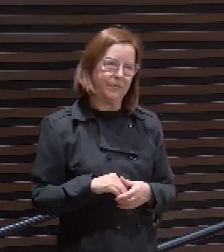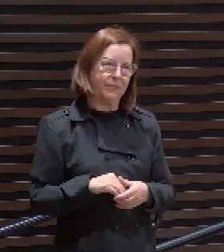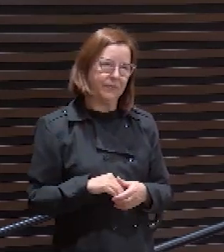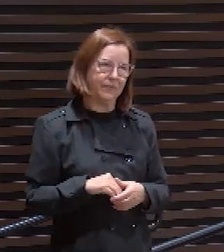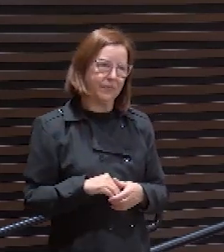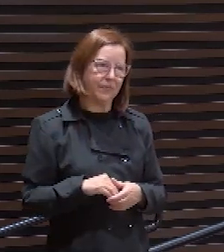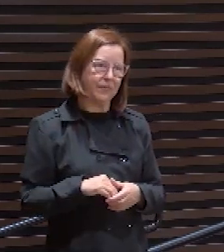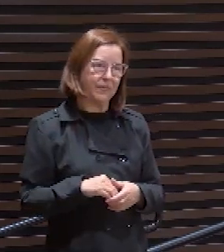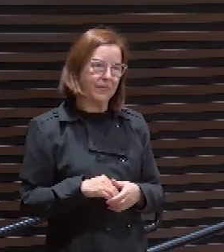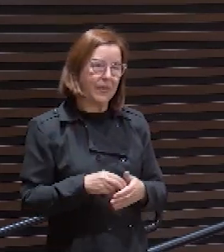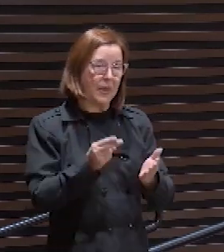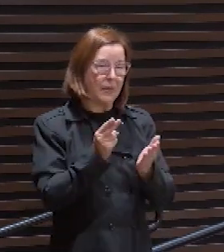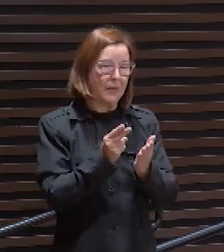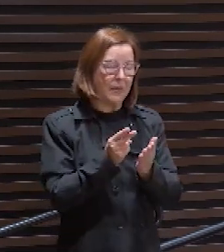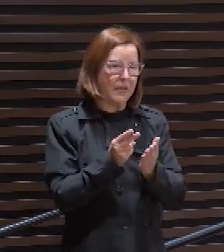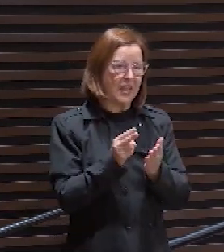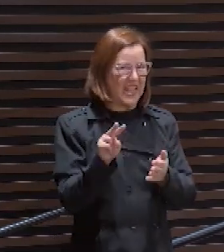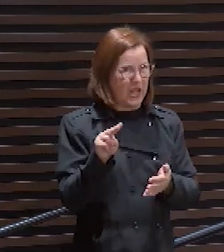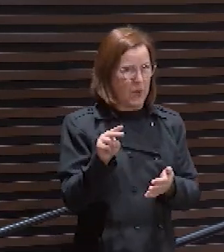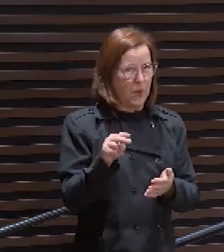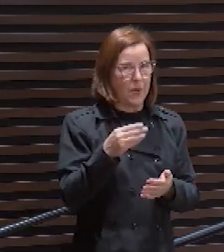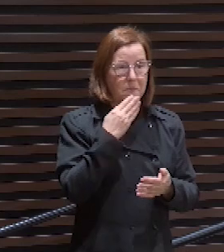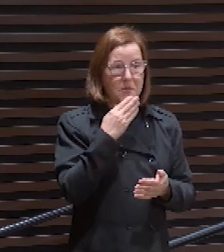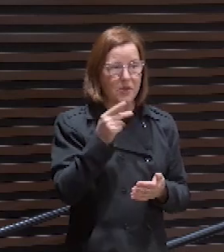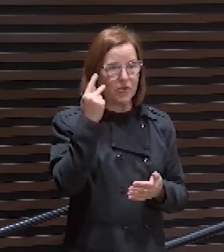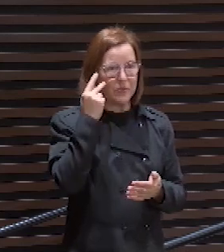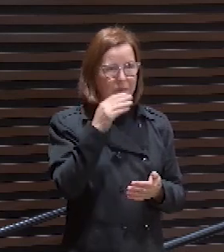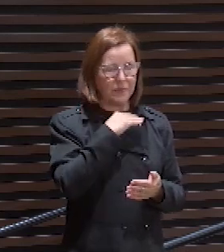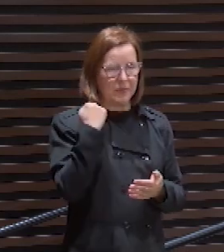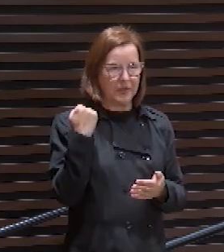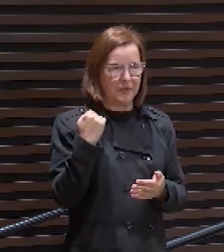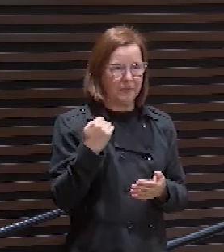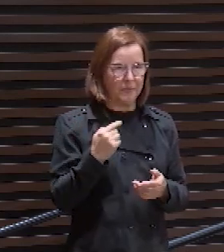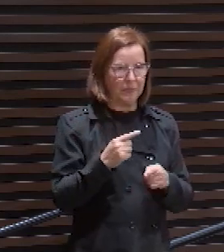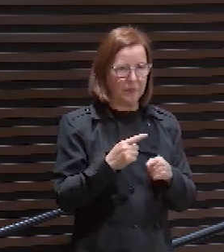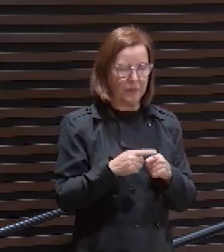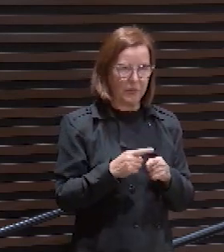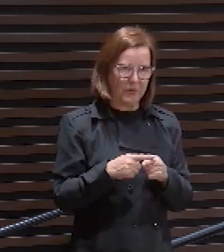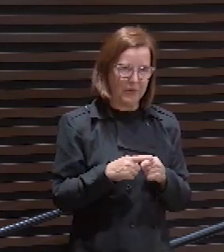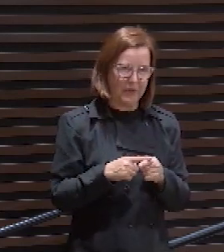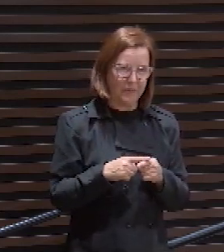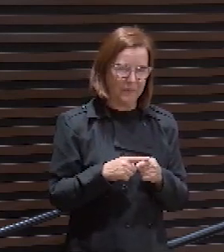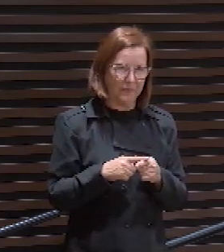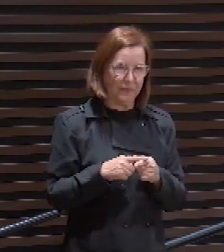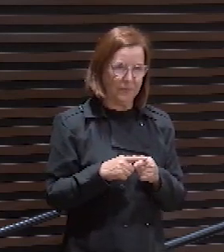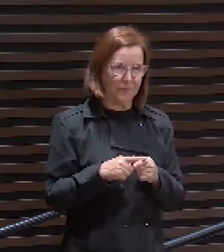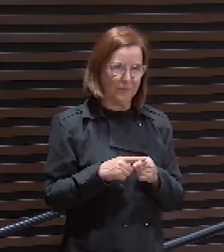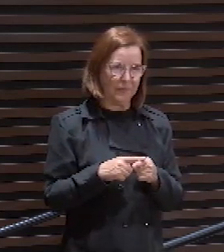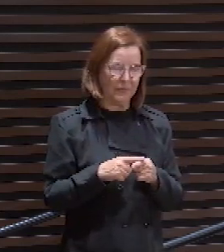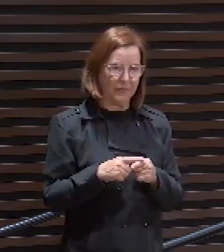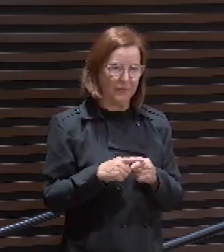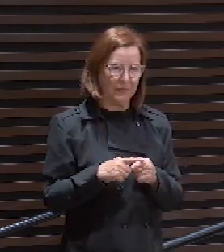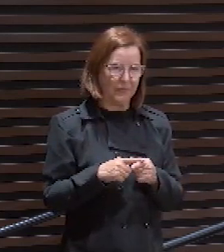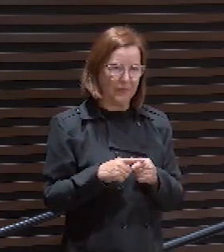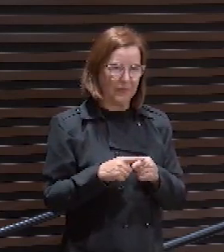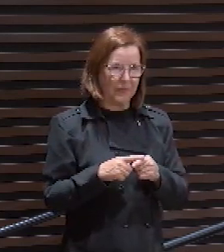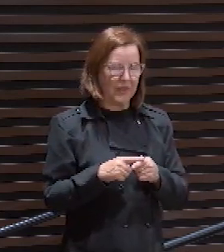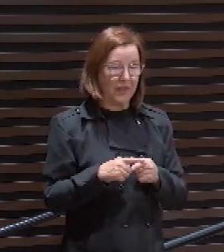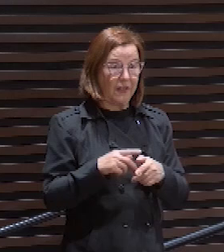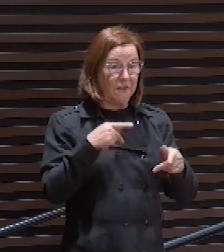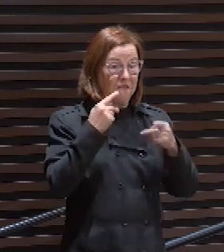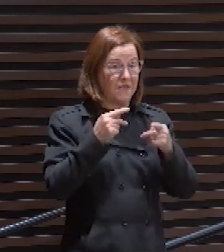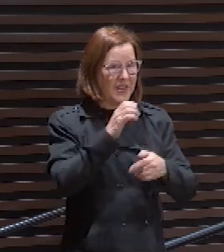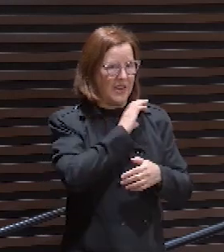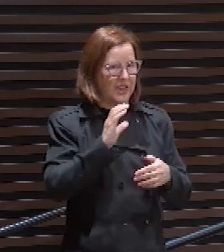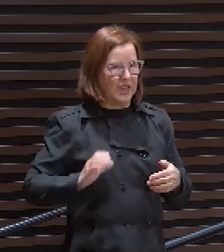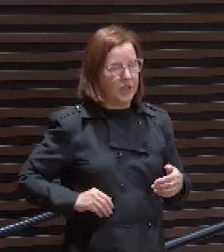É a mesma coisa que pedir para morrer. Porque naquele momento, César era Senhor. Falar que Cristo